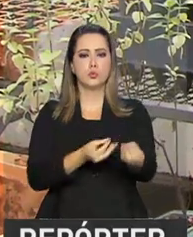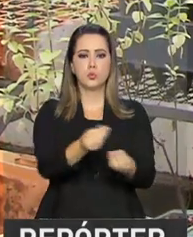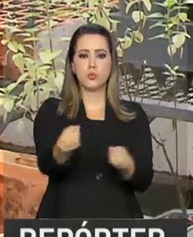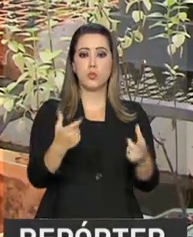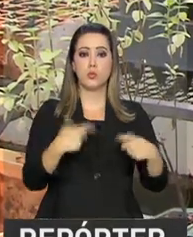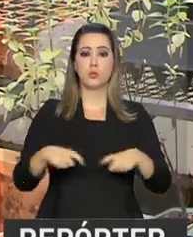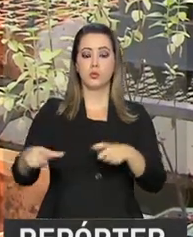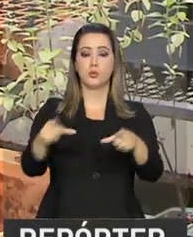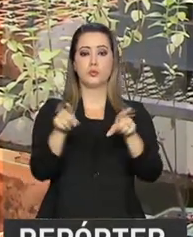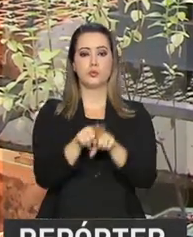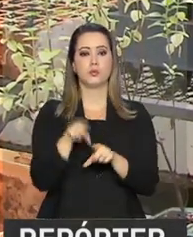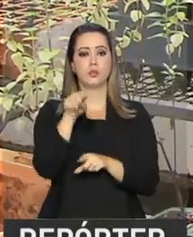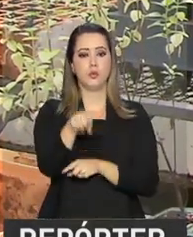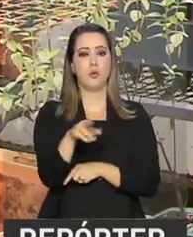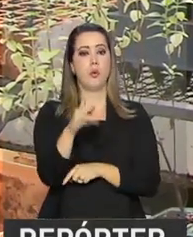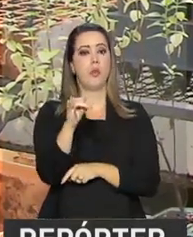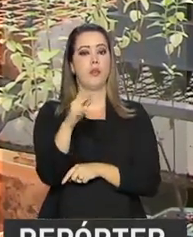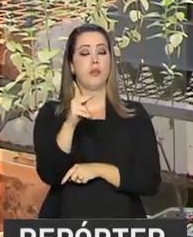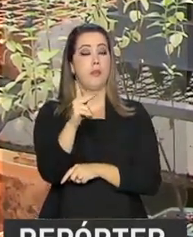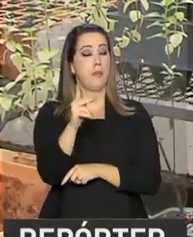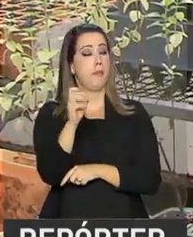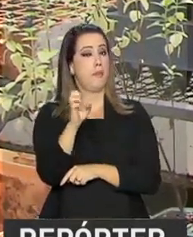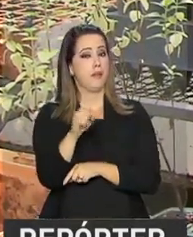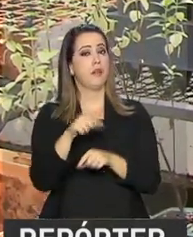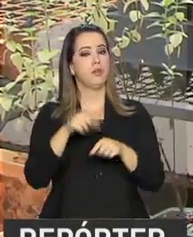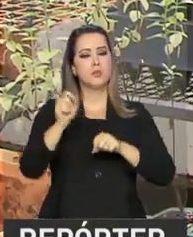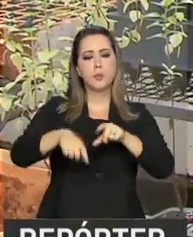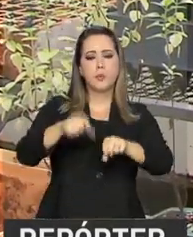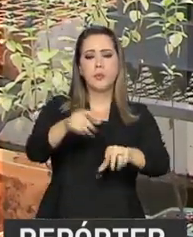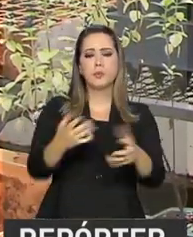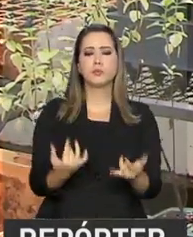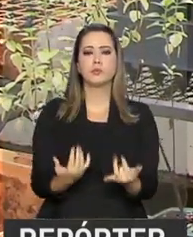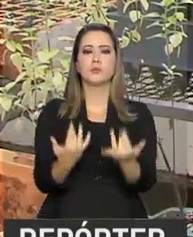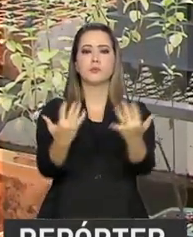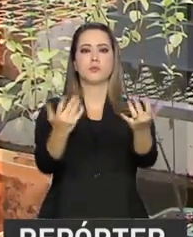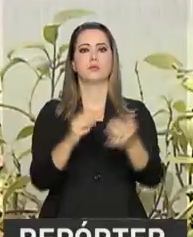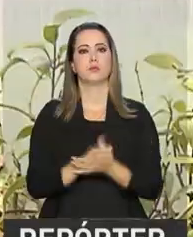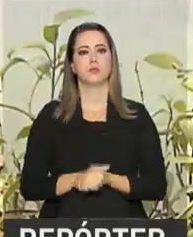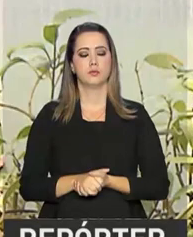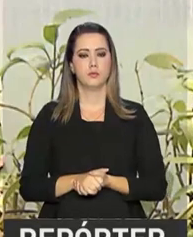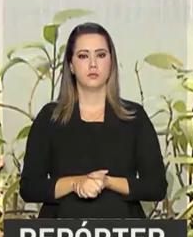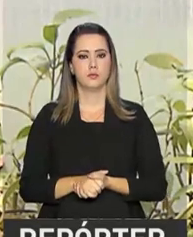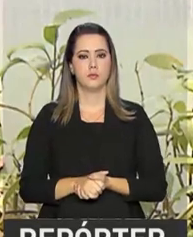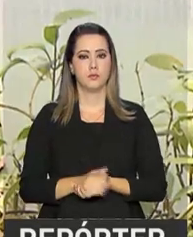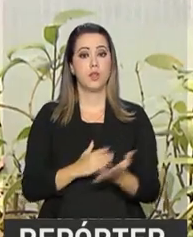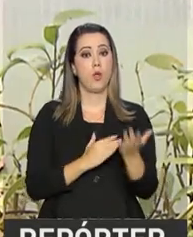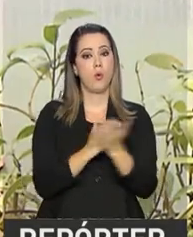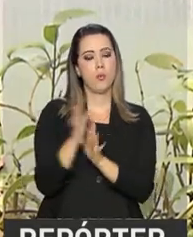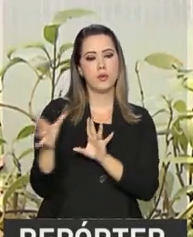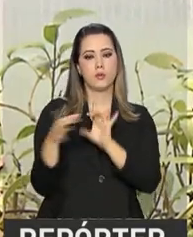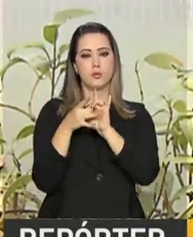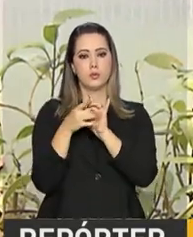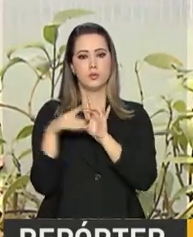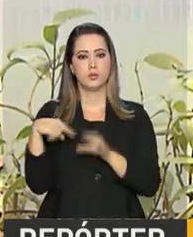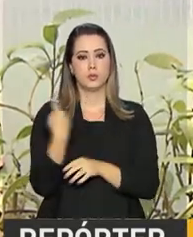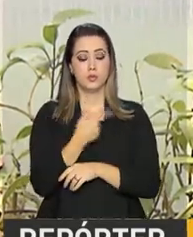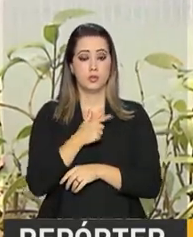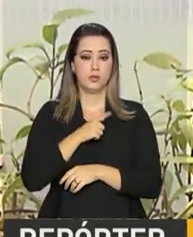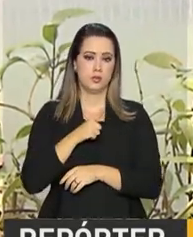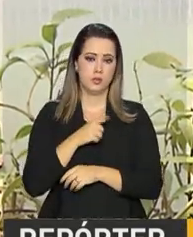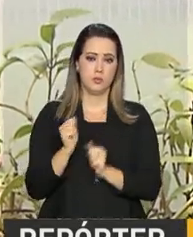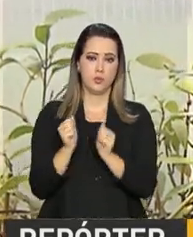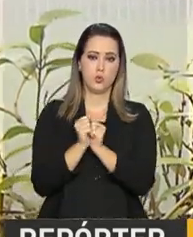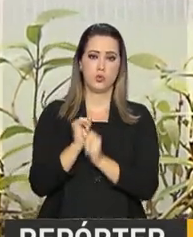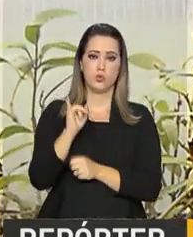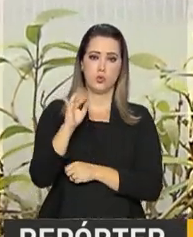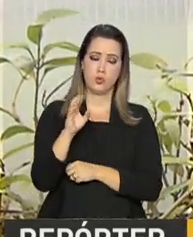do cerrado como sp estão sendo plantado na chapada dos veadeiros esse é o início de uma parceria que nós vamos ter com